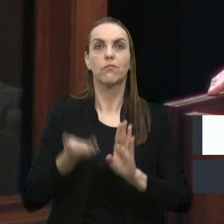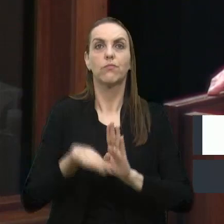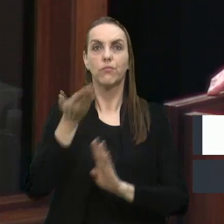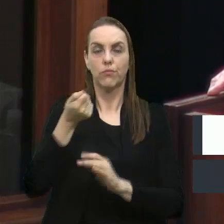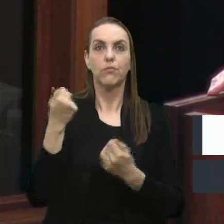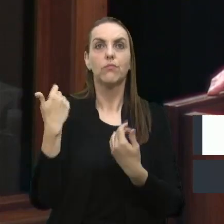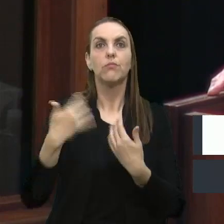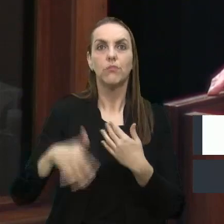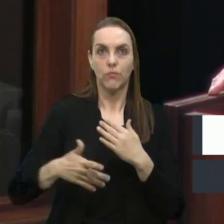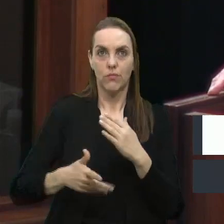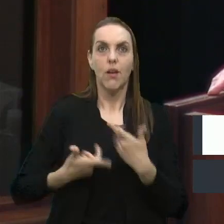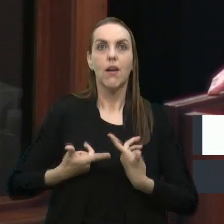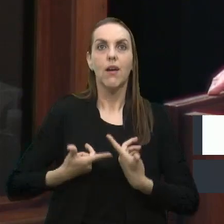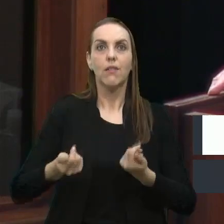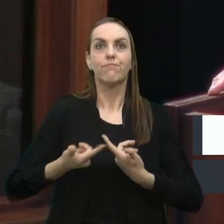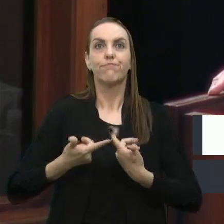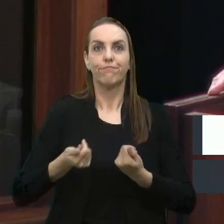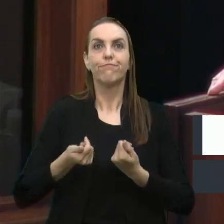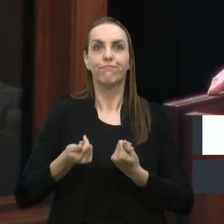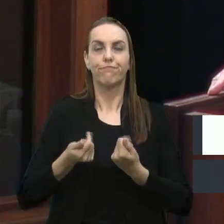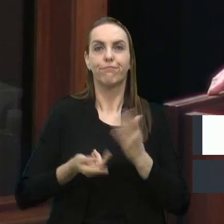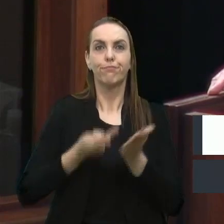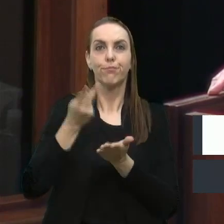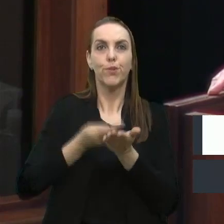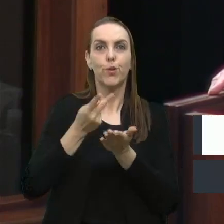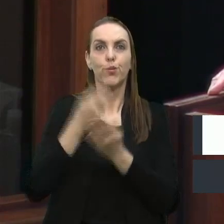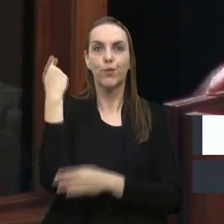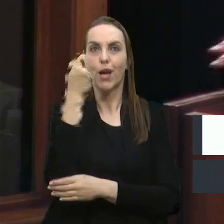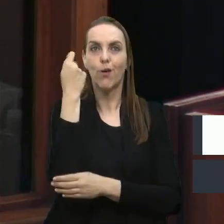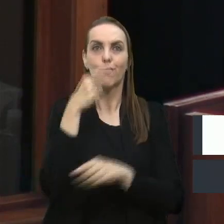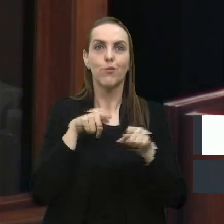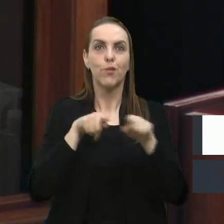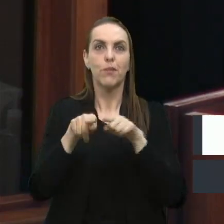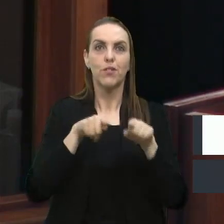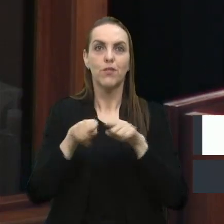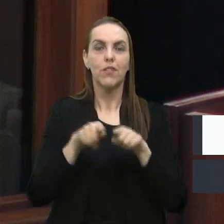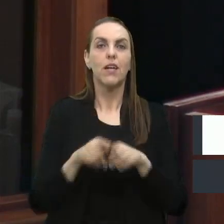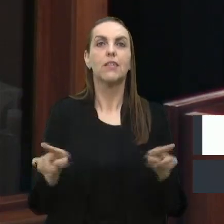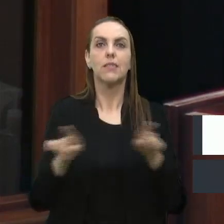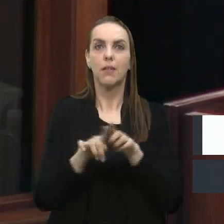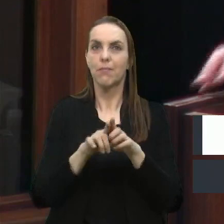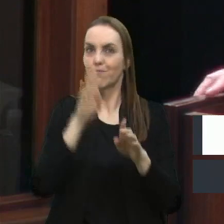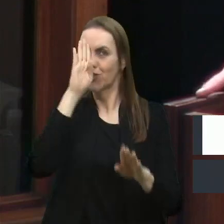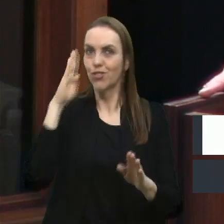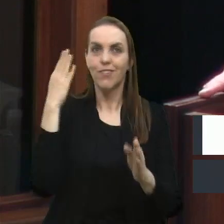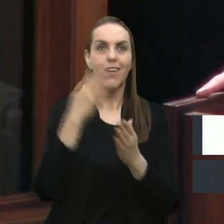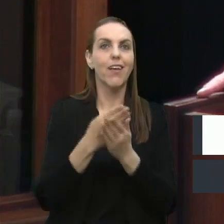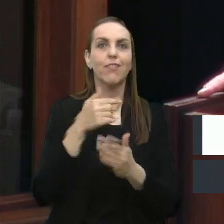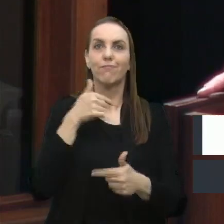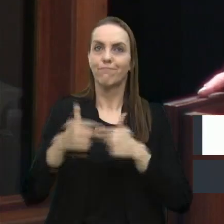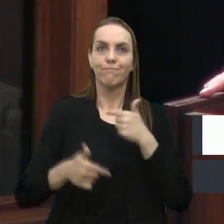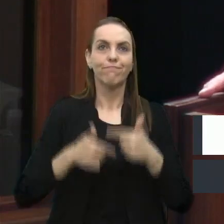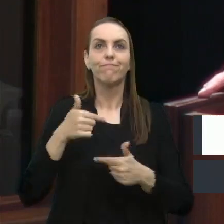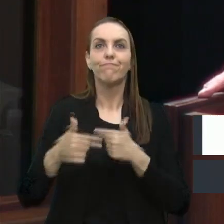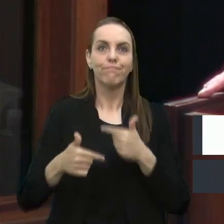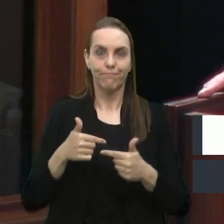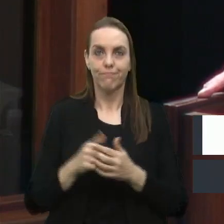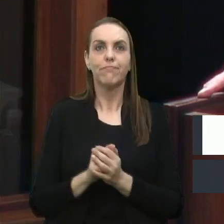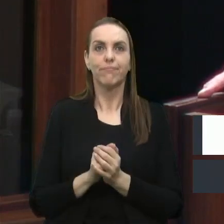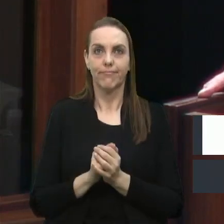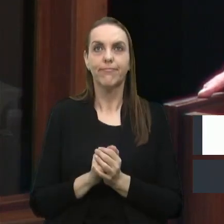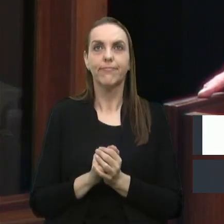produto gaúcho, competitividade, pode atingir direto empregos, vai